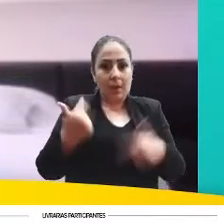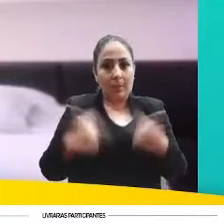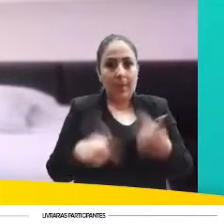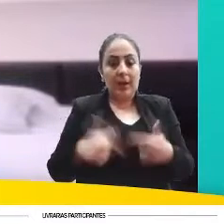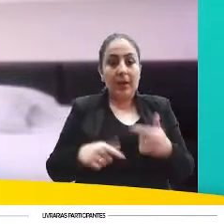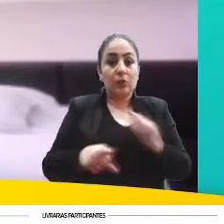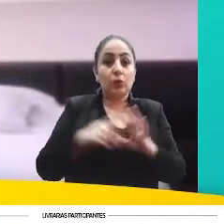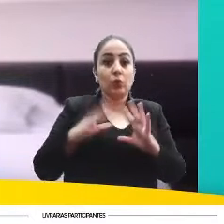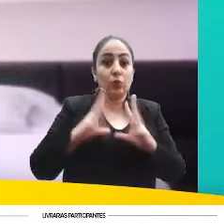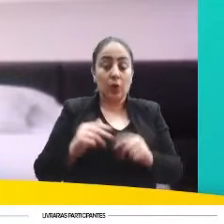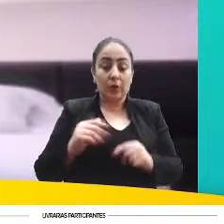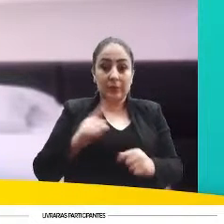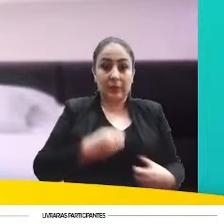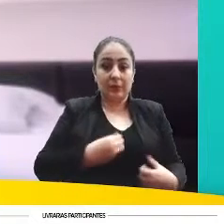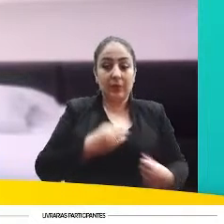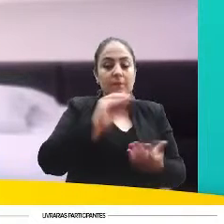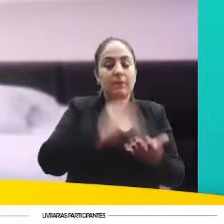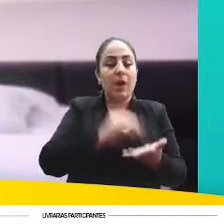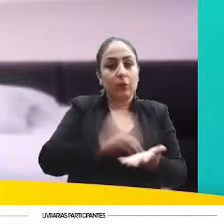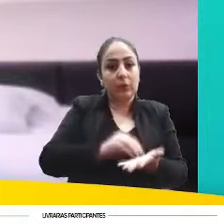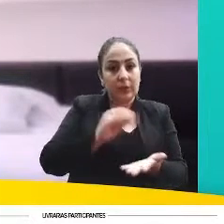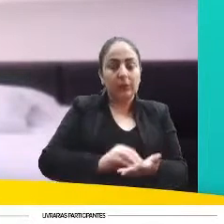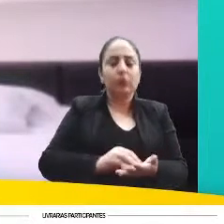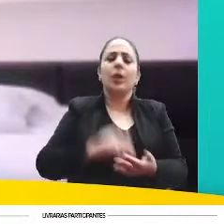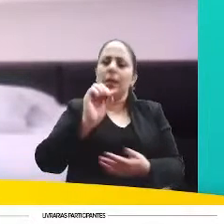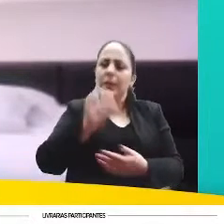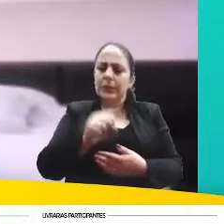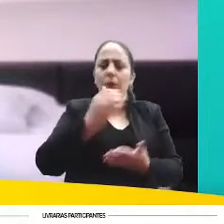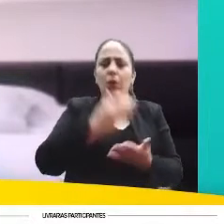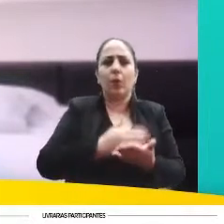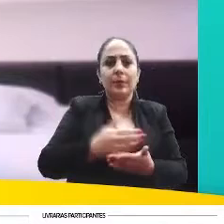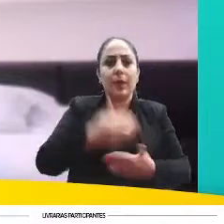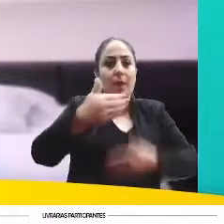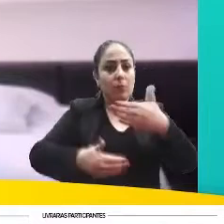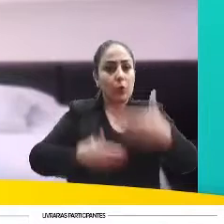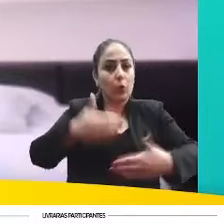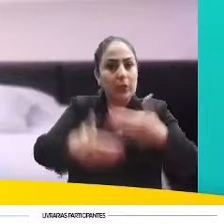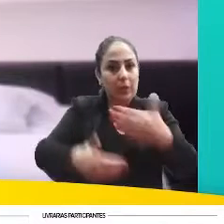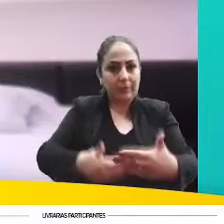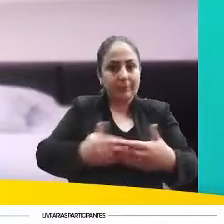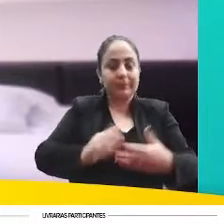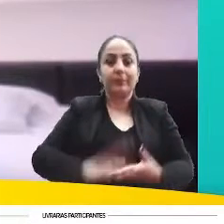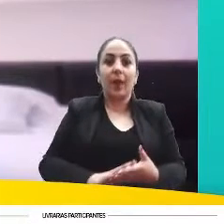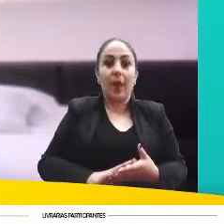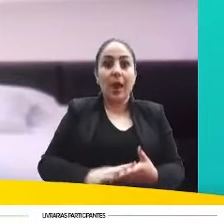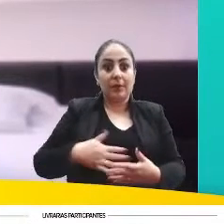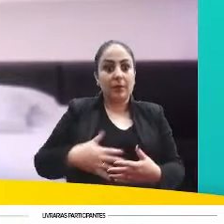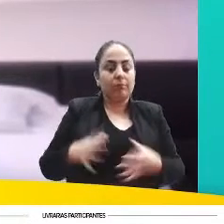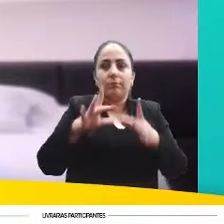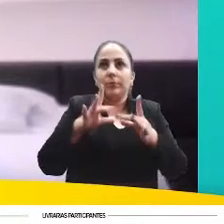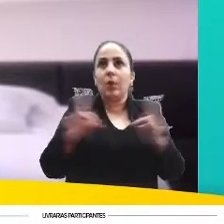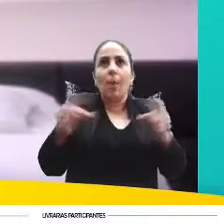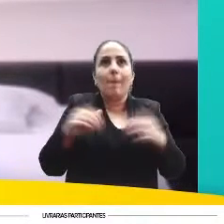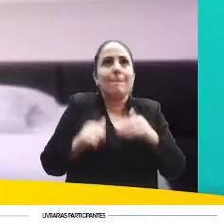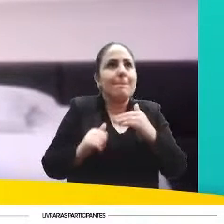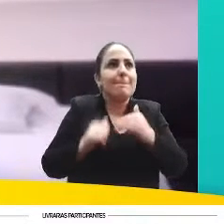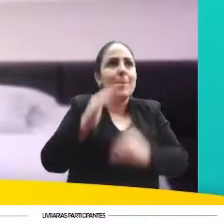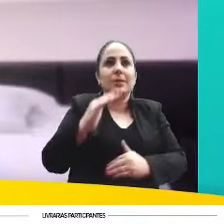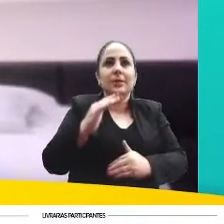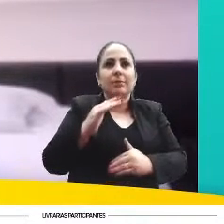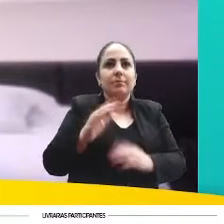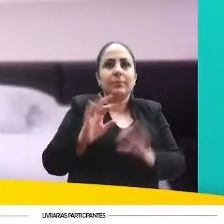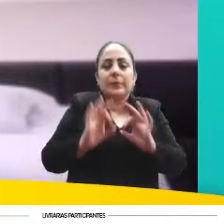trabalharmos o que em nós estava faltando e daí sim evoluirmos, essa divindade fica cada vez